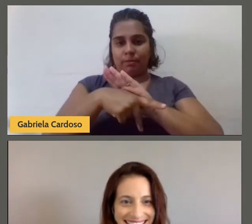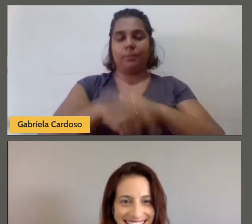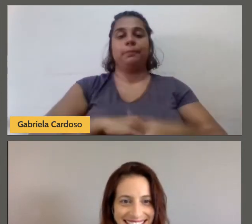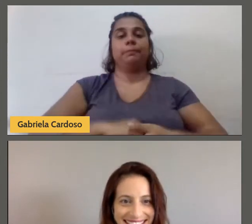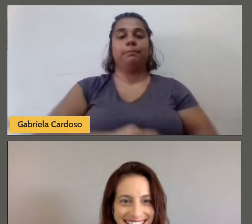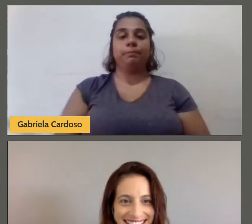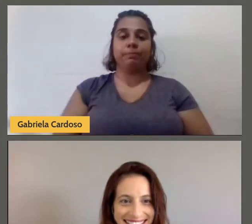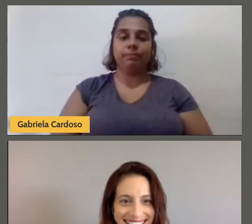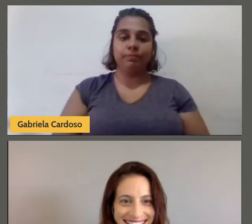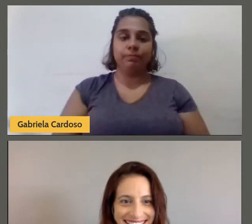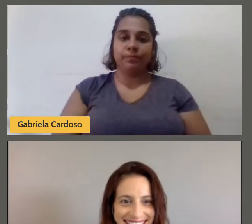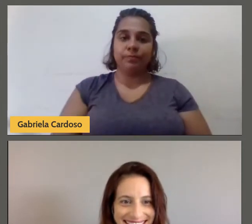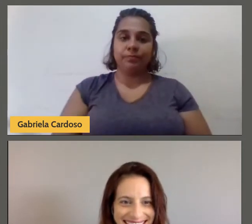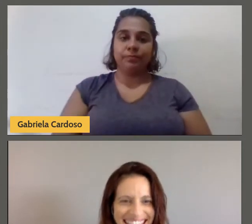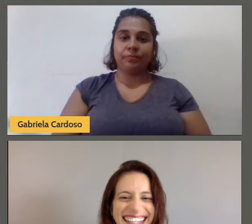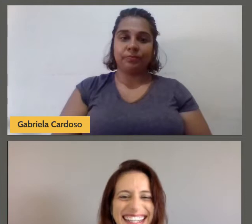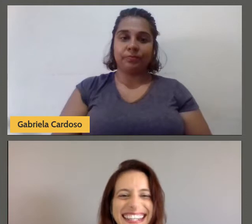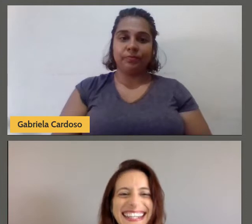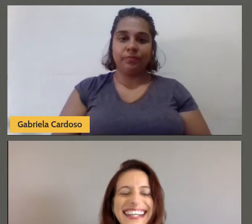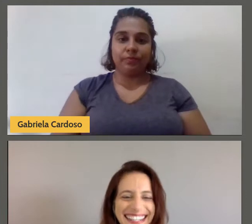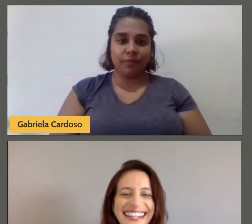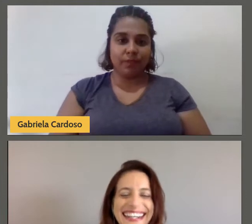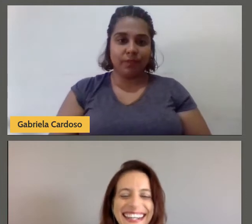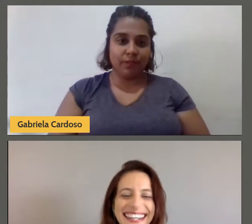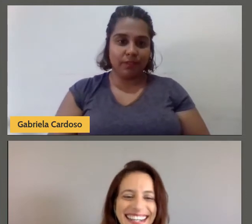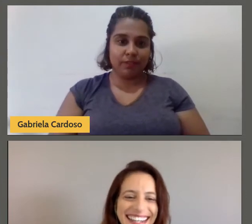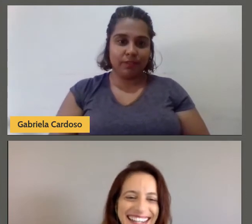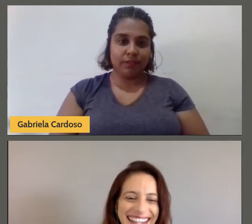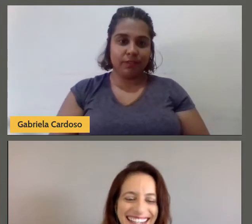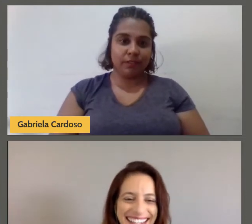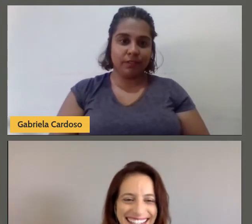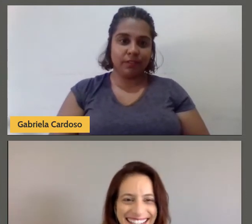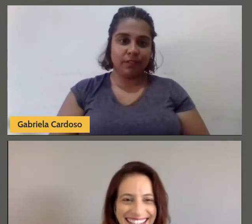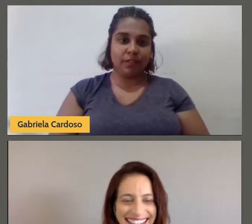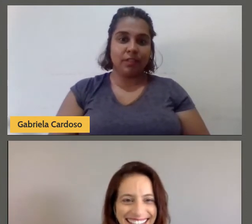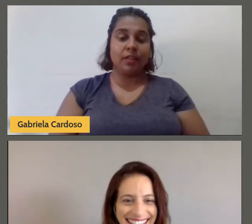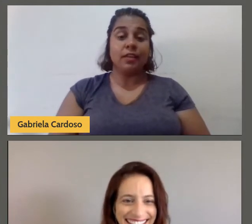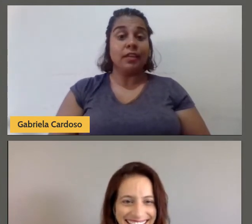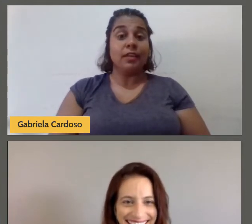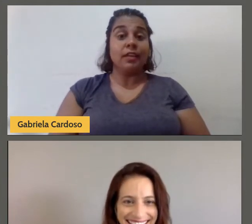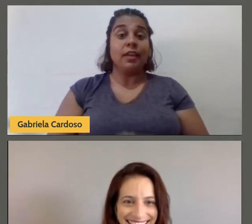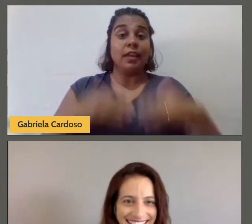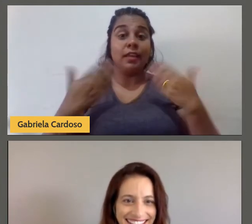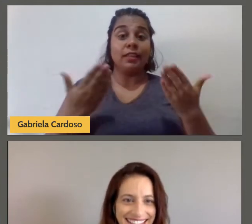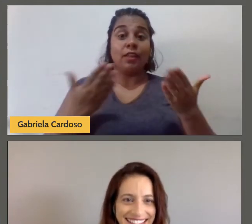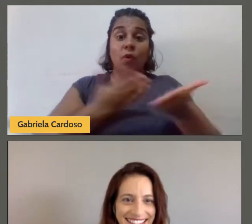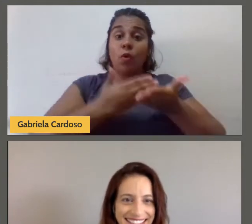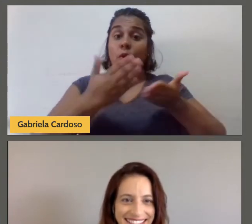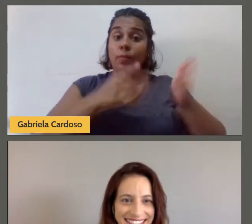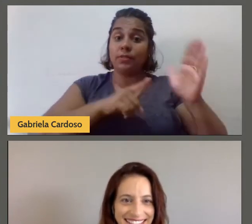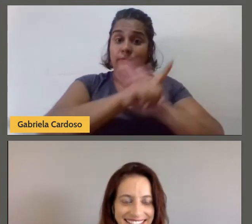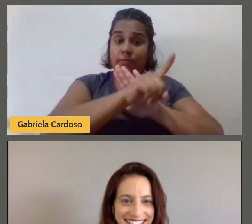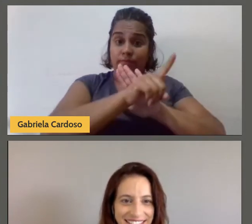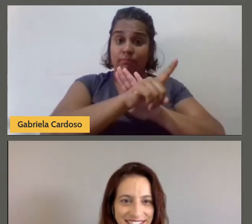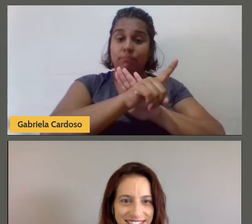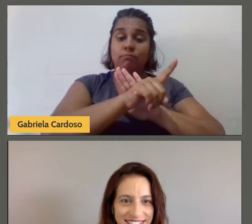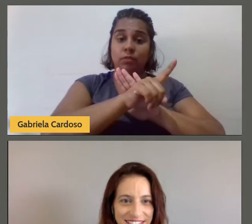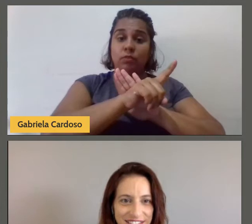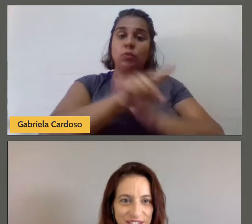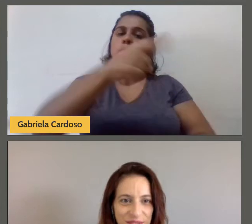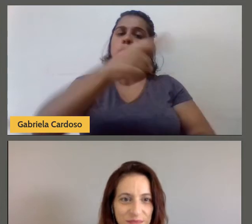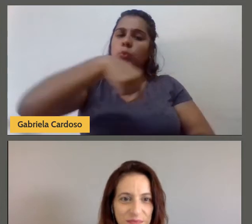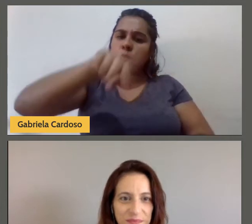Muito bom. Corri para dar um unmute aqui, Fabi, vou começar com a pergunta. Na verdade, a gente estudou um pouquinho esse